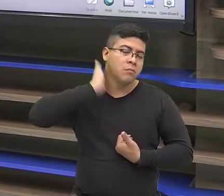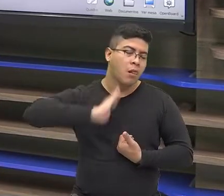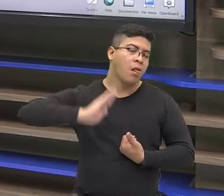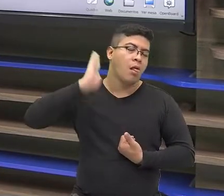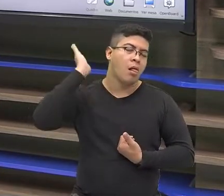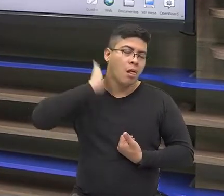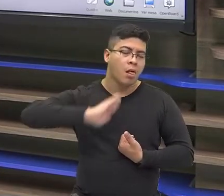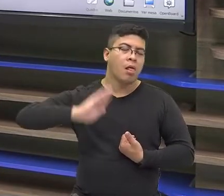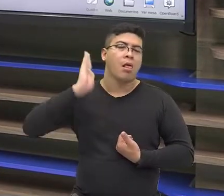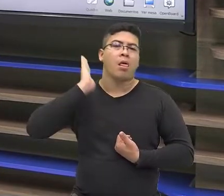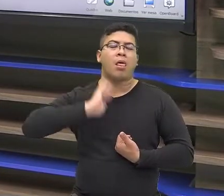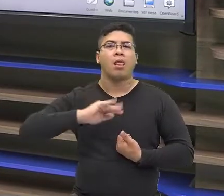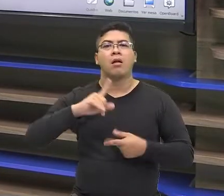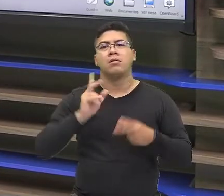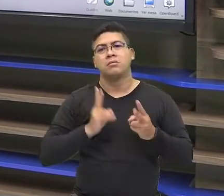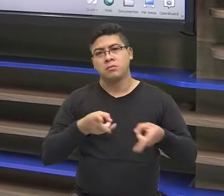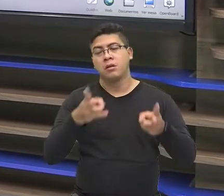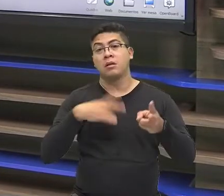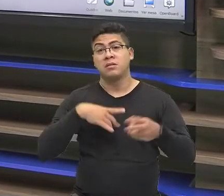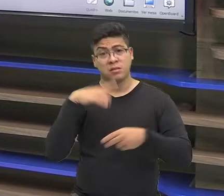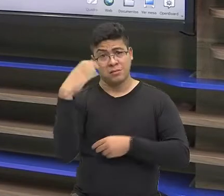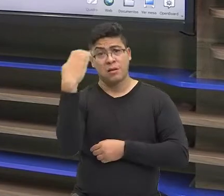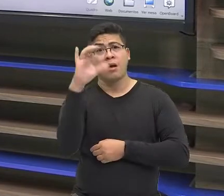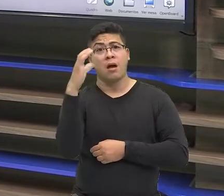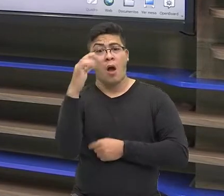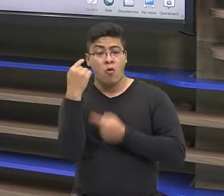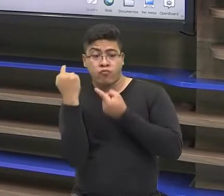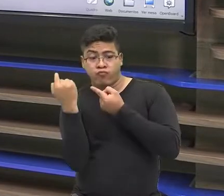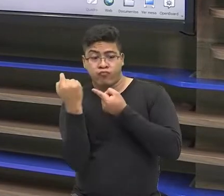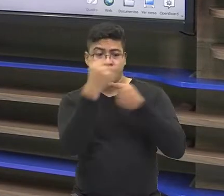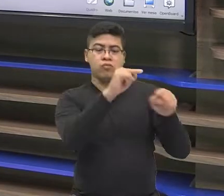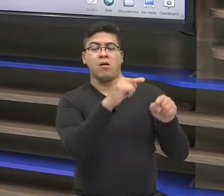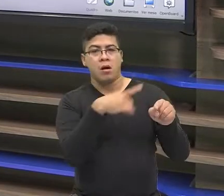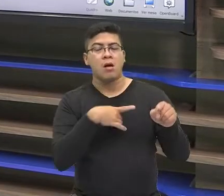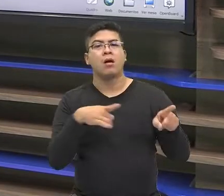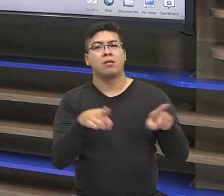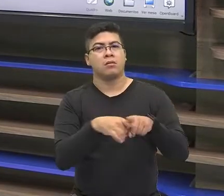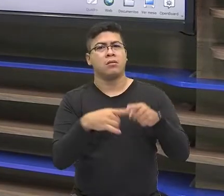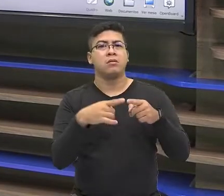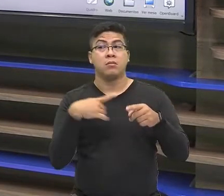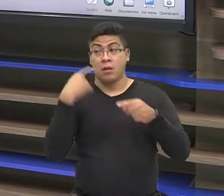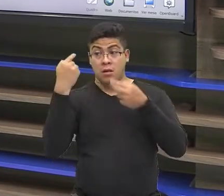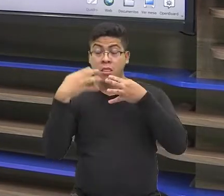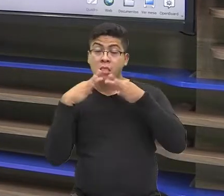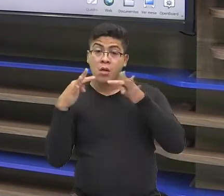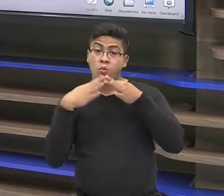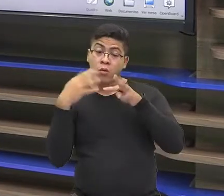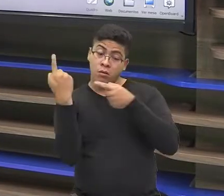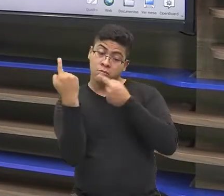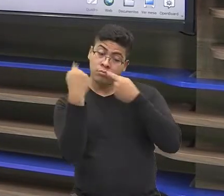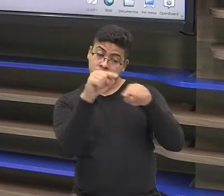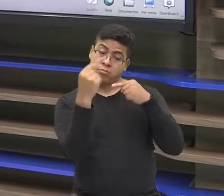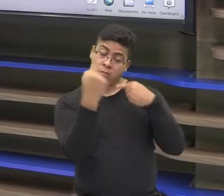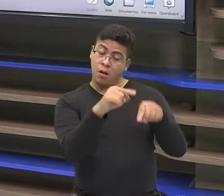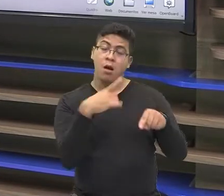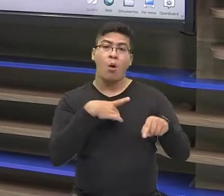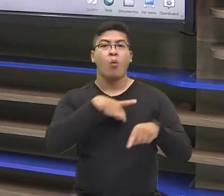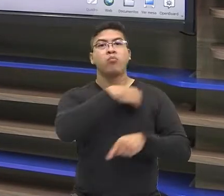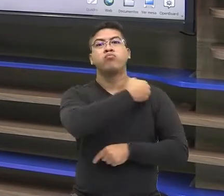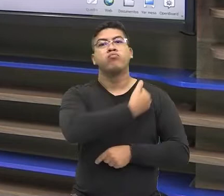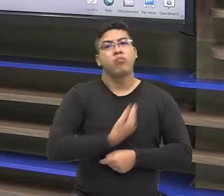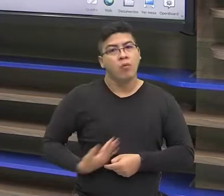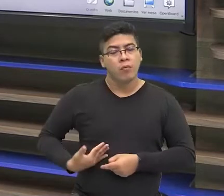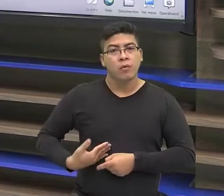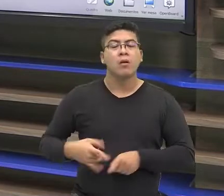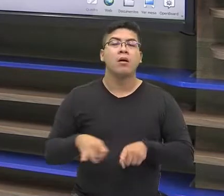essa situação ali da ciência, que é algo ali do naturalismo também. Ele começa a explicar as situações, ele